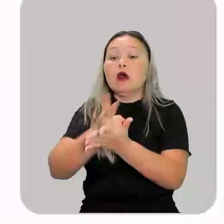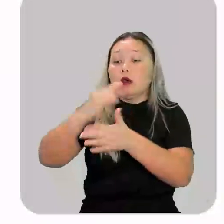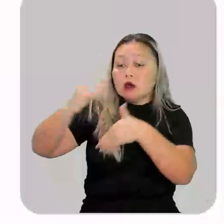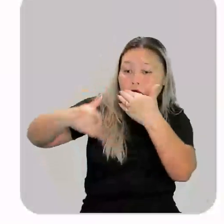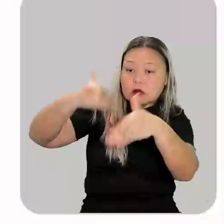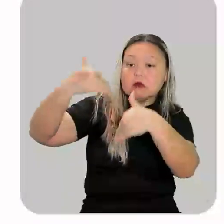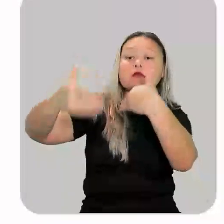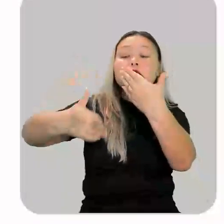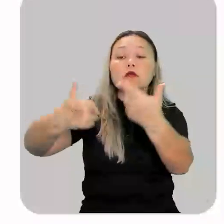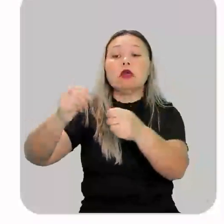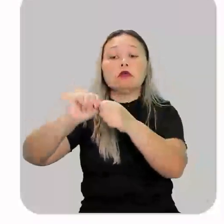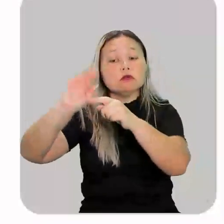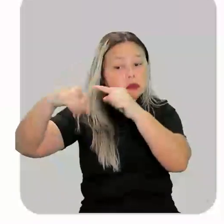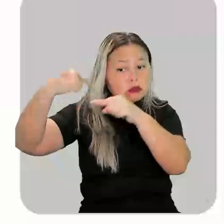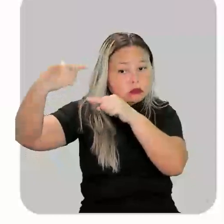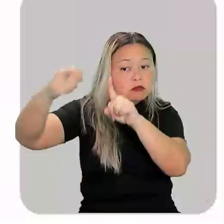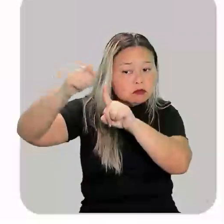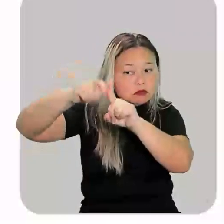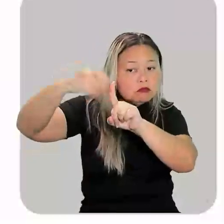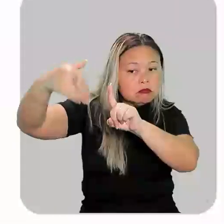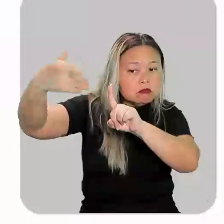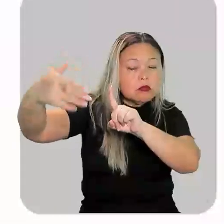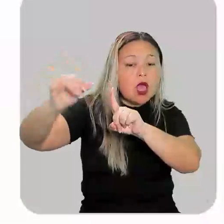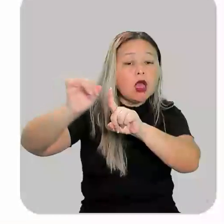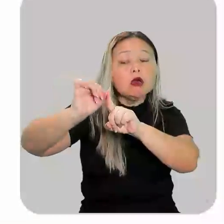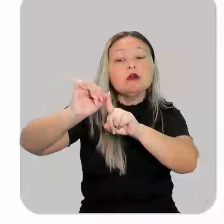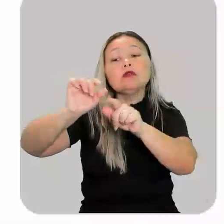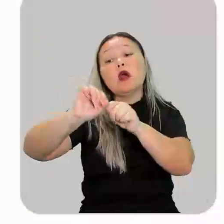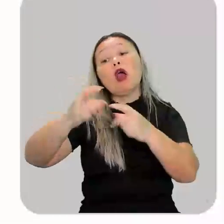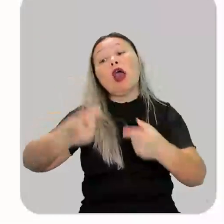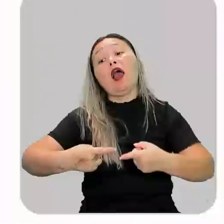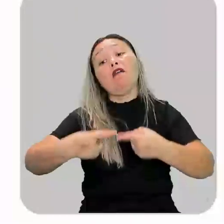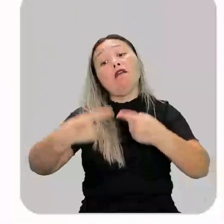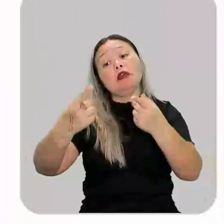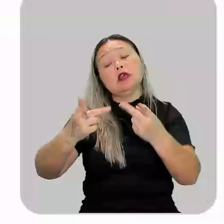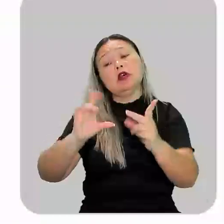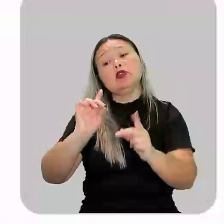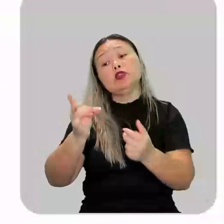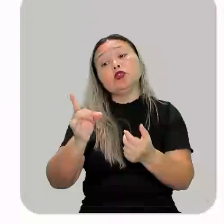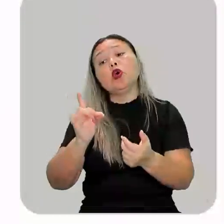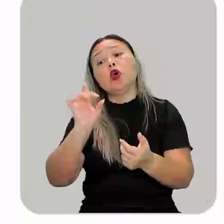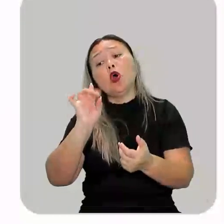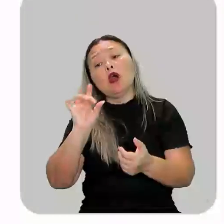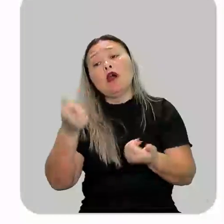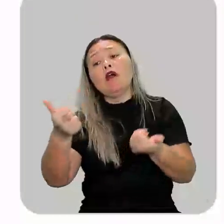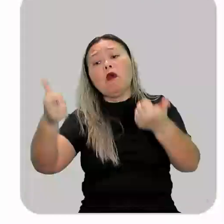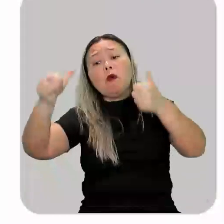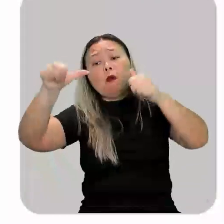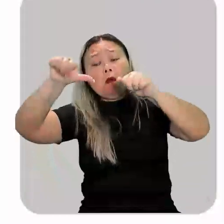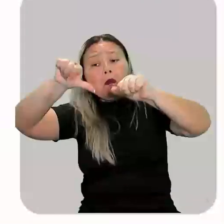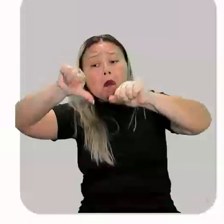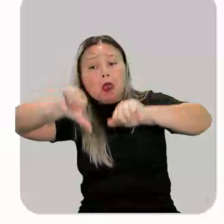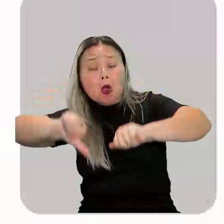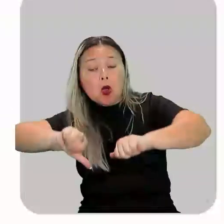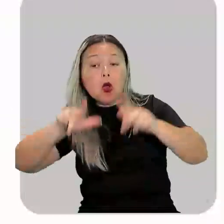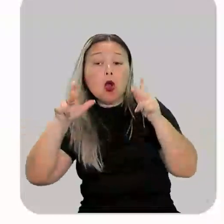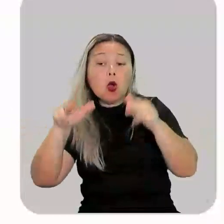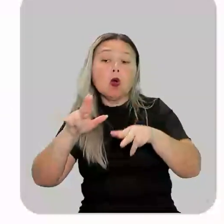meses subsequentes, as vendas só voltariam a ficar piores que julho de